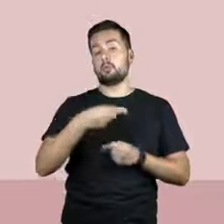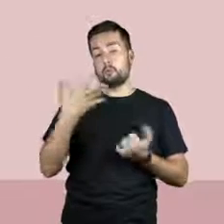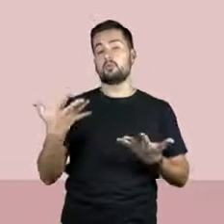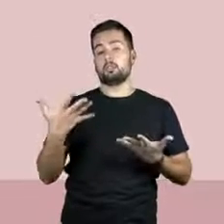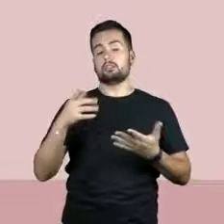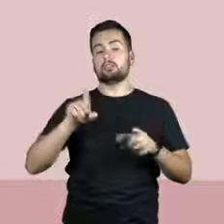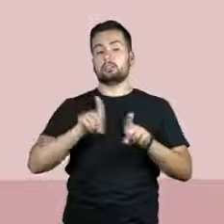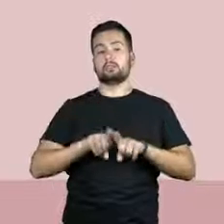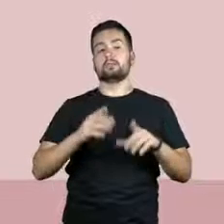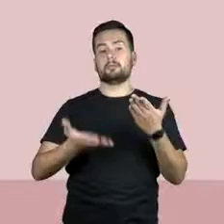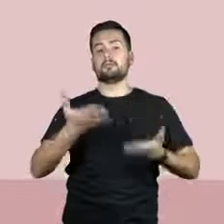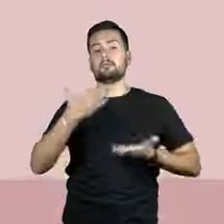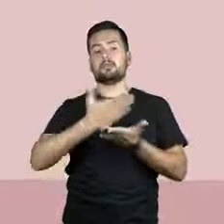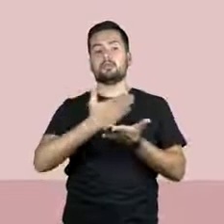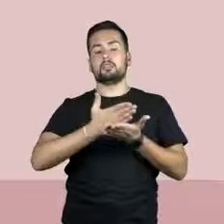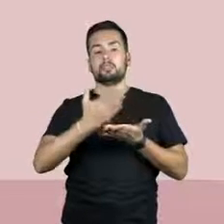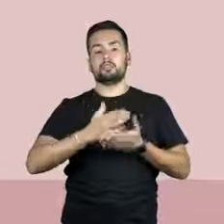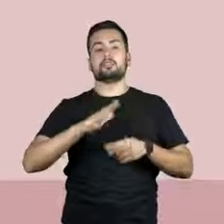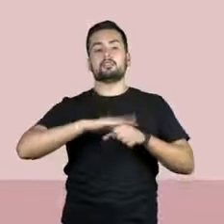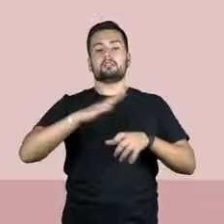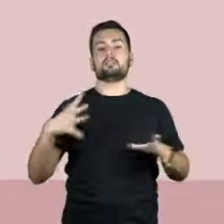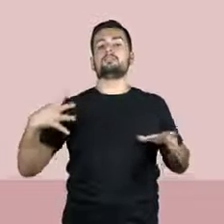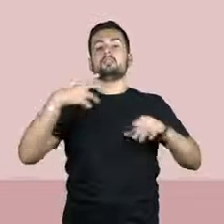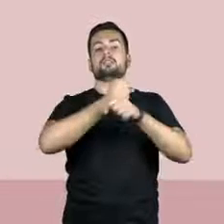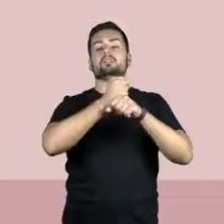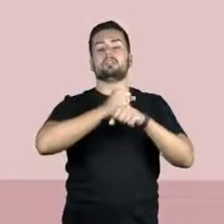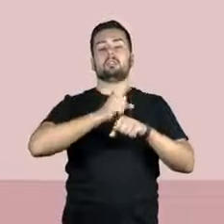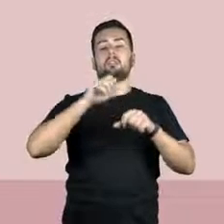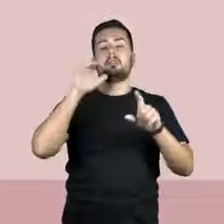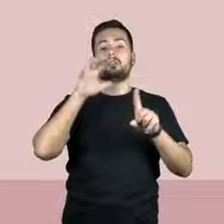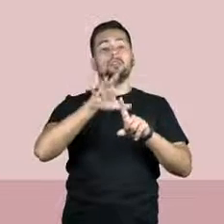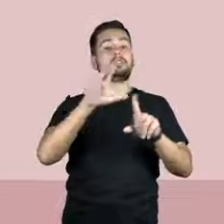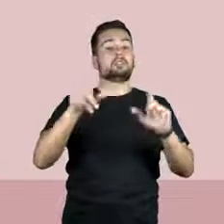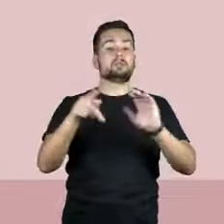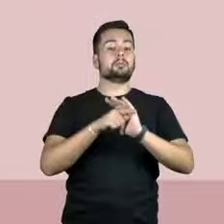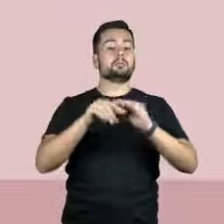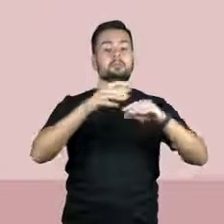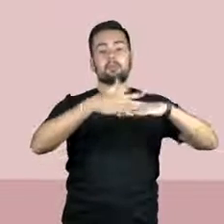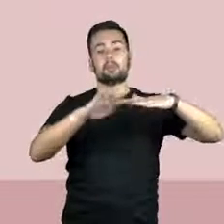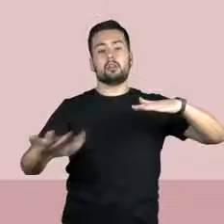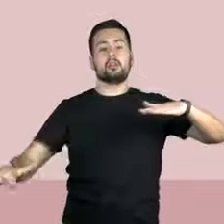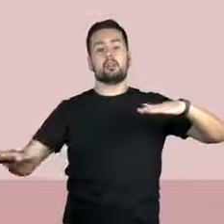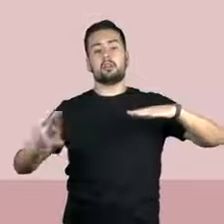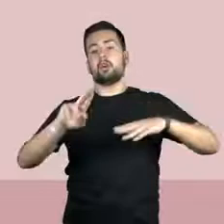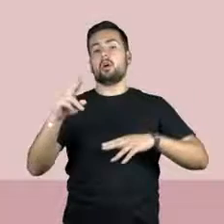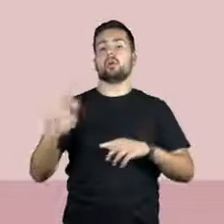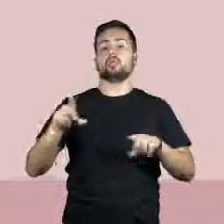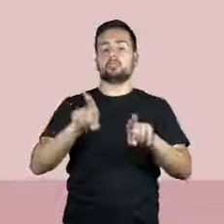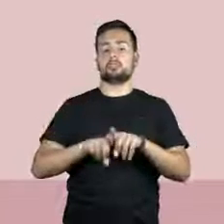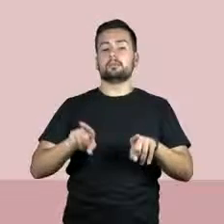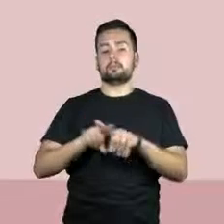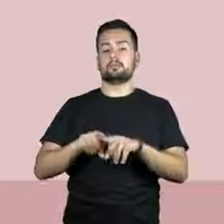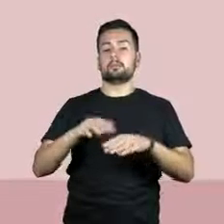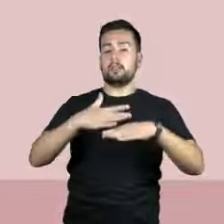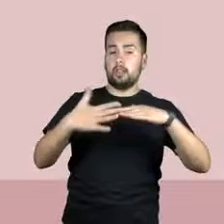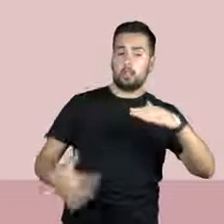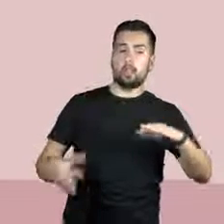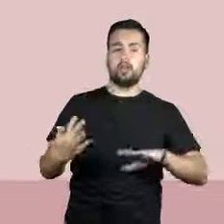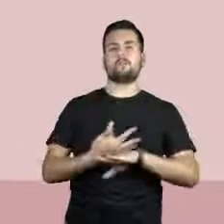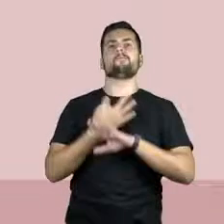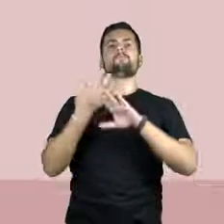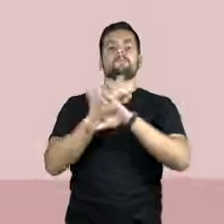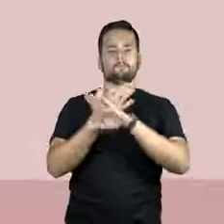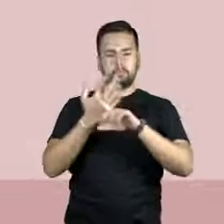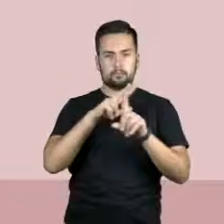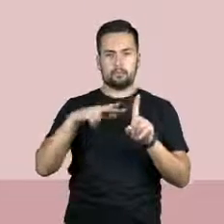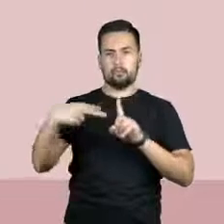de fatias, criando um somatório de tendências ao deslizamento e também a tendência a resistir ao deslizamento, seja do ponto